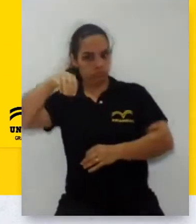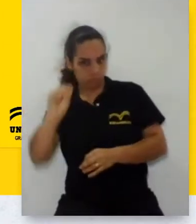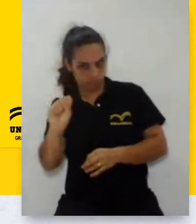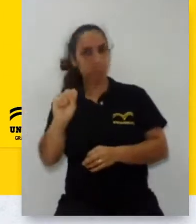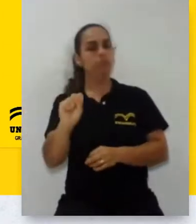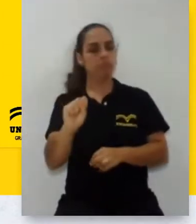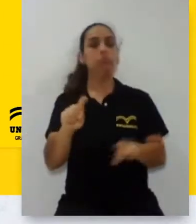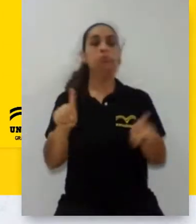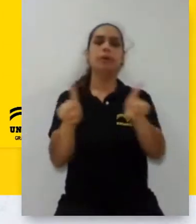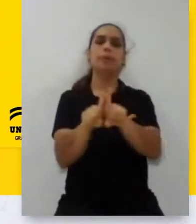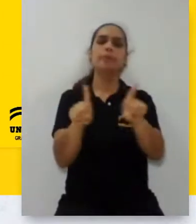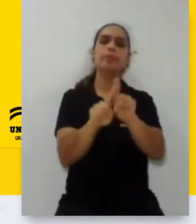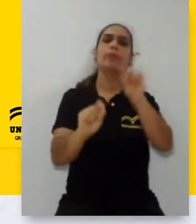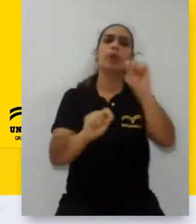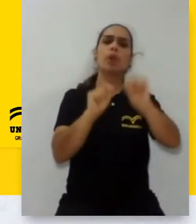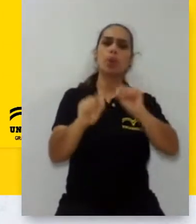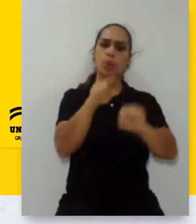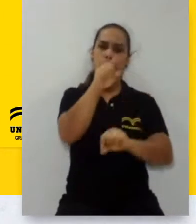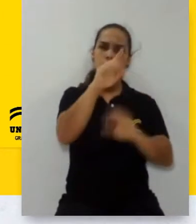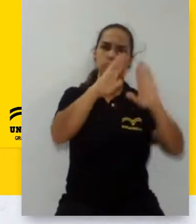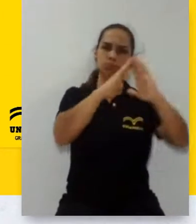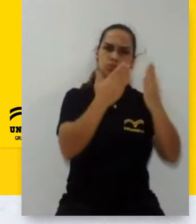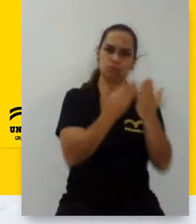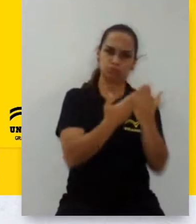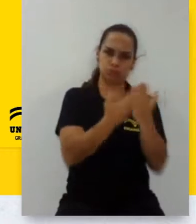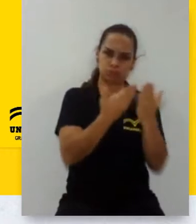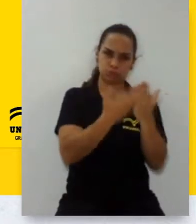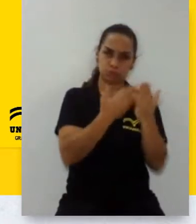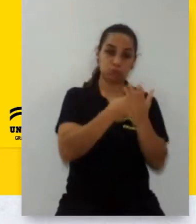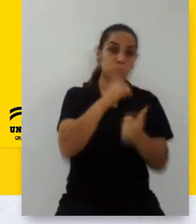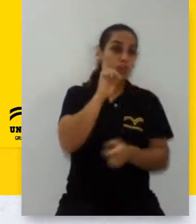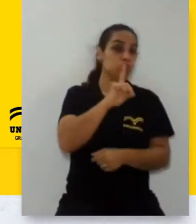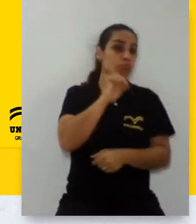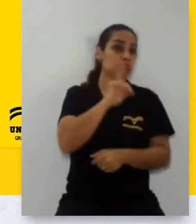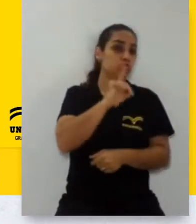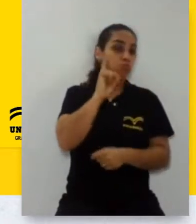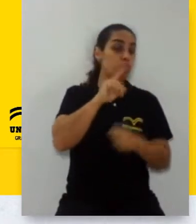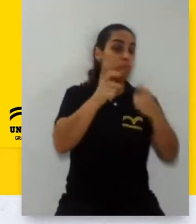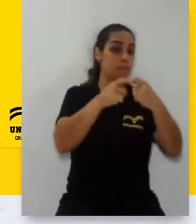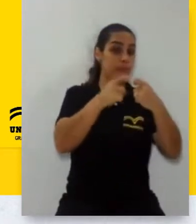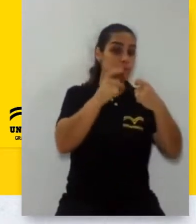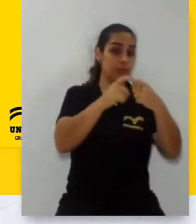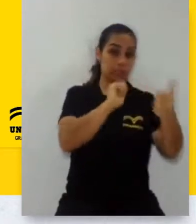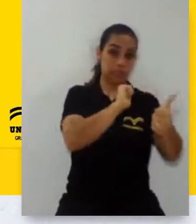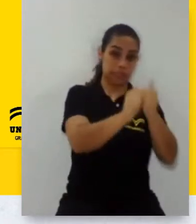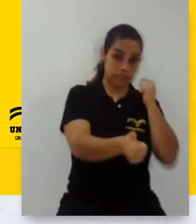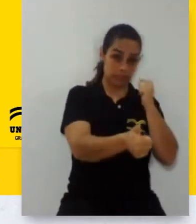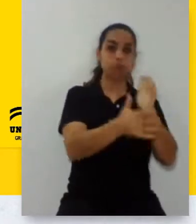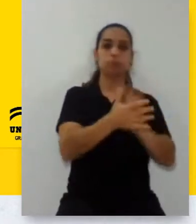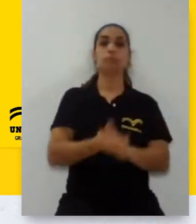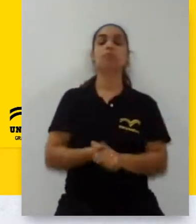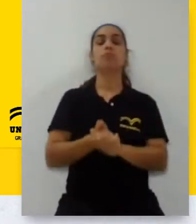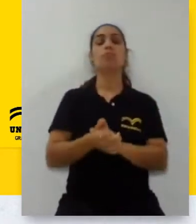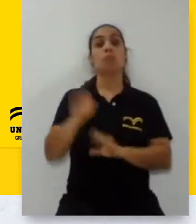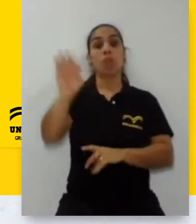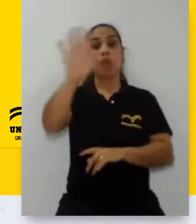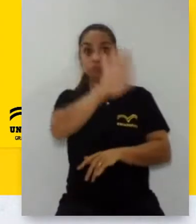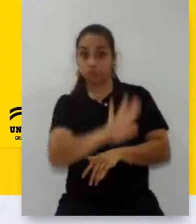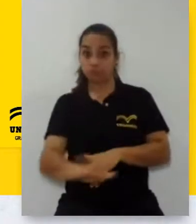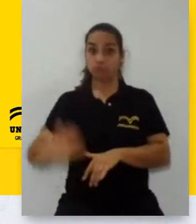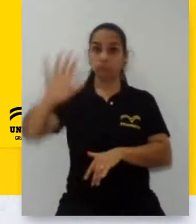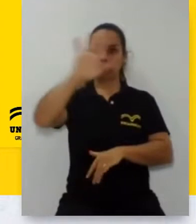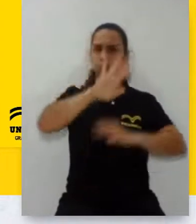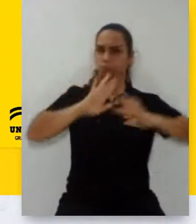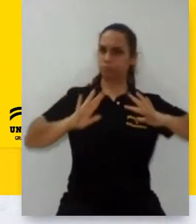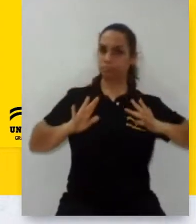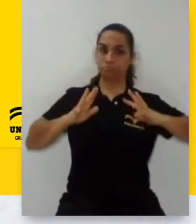Colégio Americano de Medicina Esportiva. A recomendação de maneira generalizada para todos, e aqui eu estou colocando